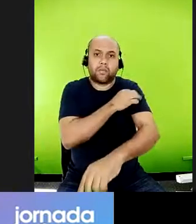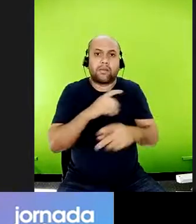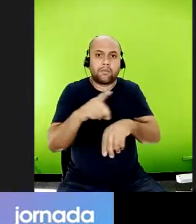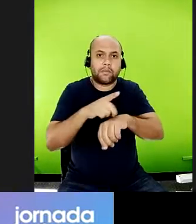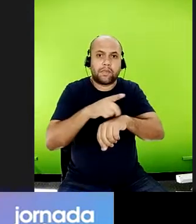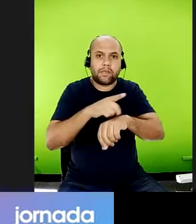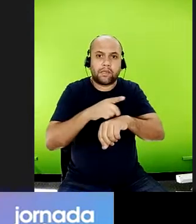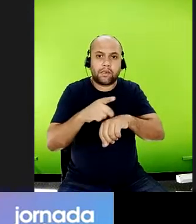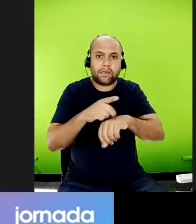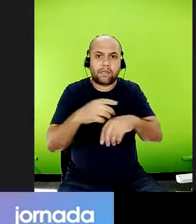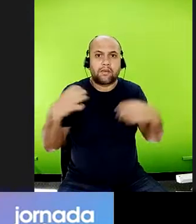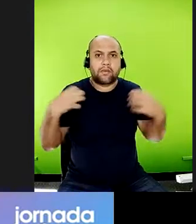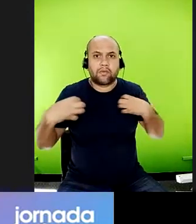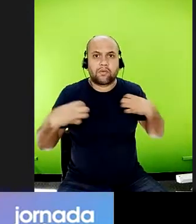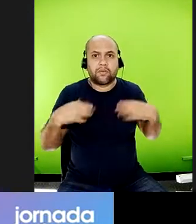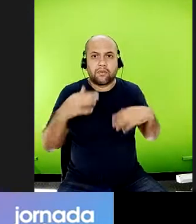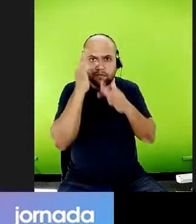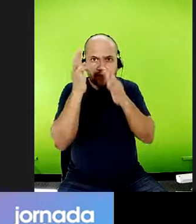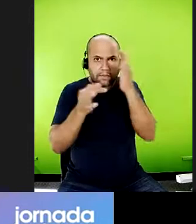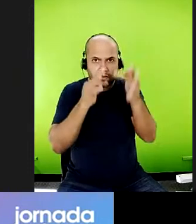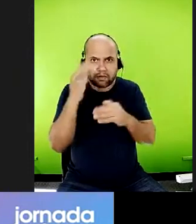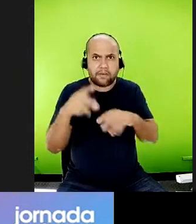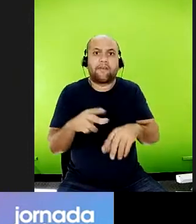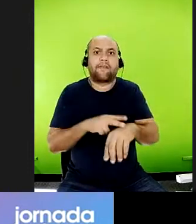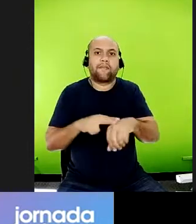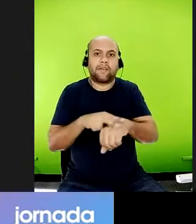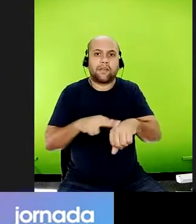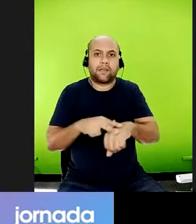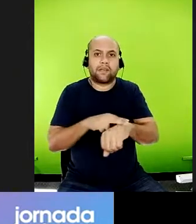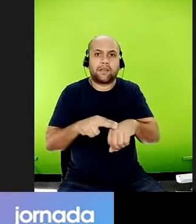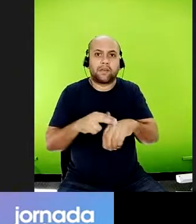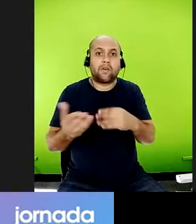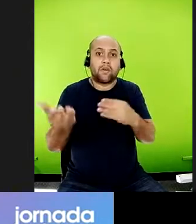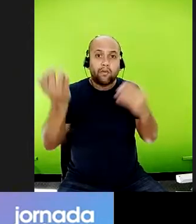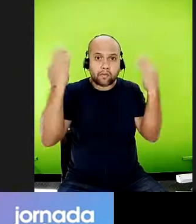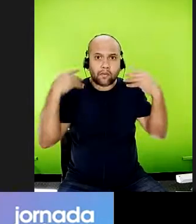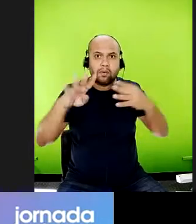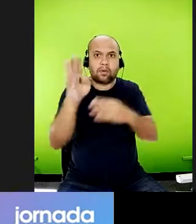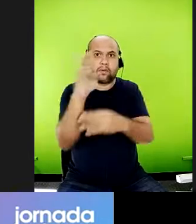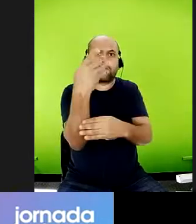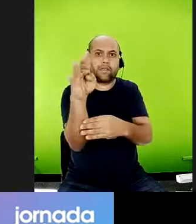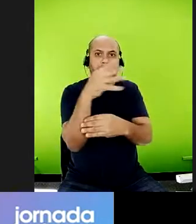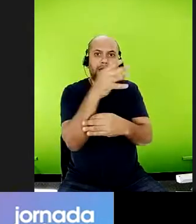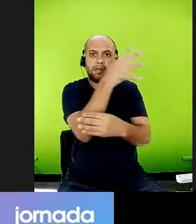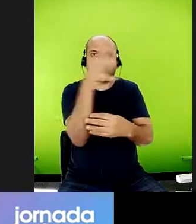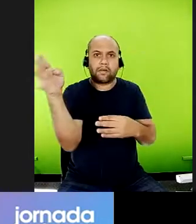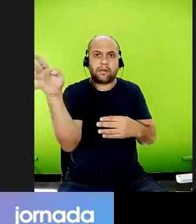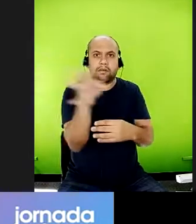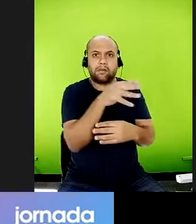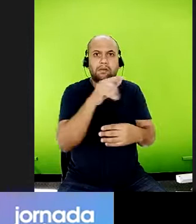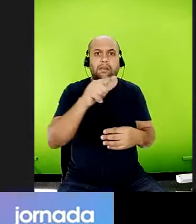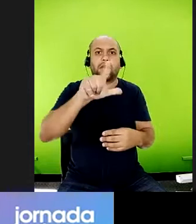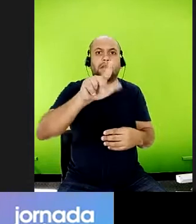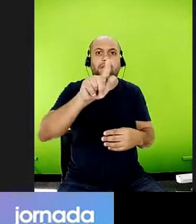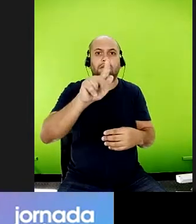flores de flores verdes e o fundo da minha tela é uma bandeira esvoaçante listrada nas cores LGBT que ia